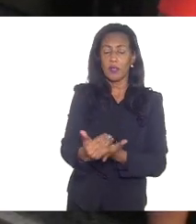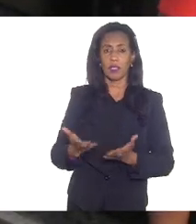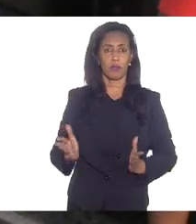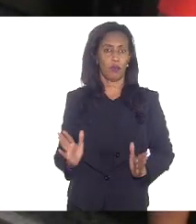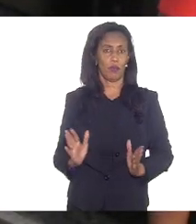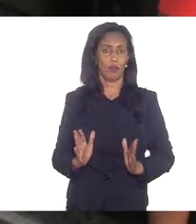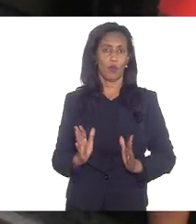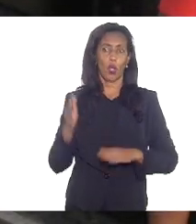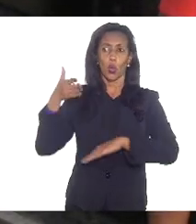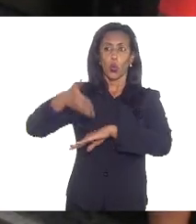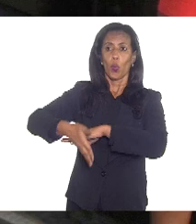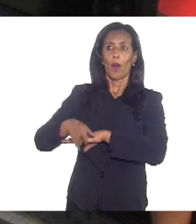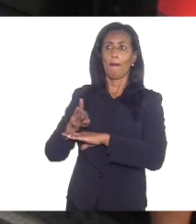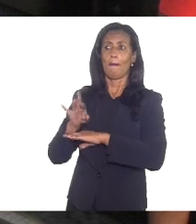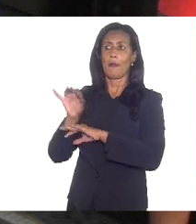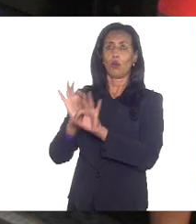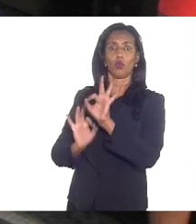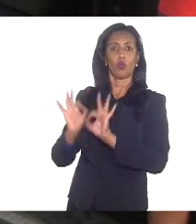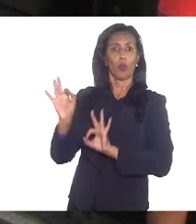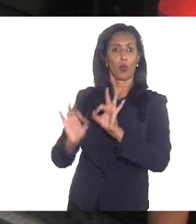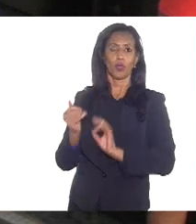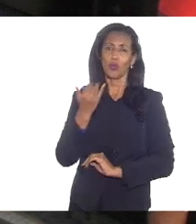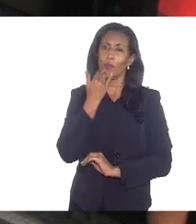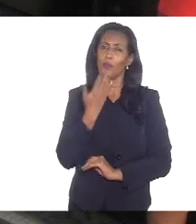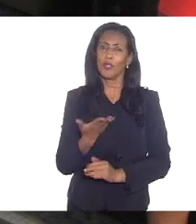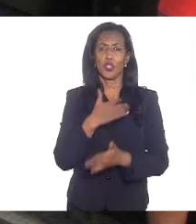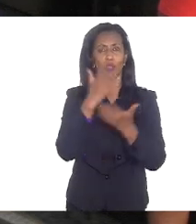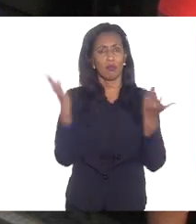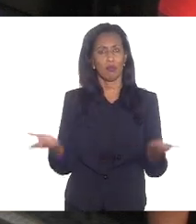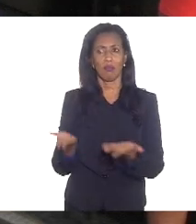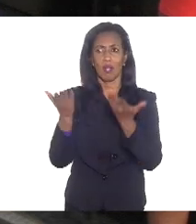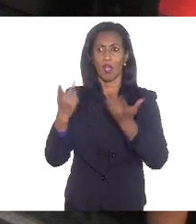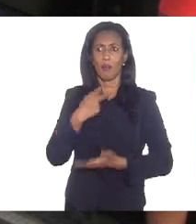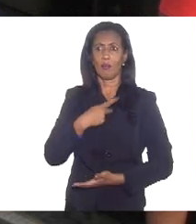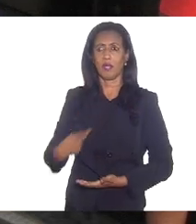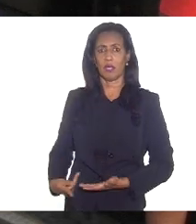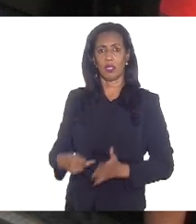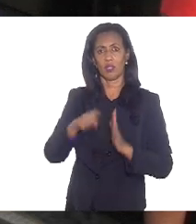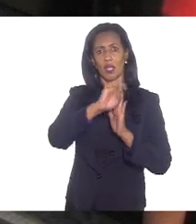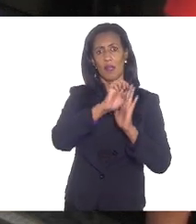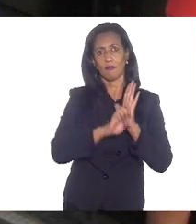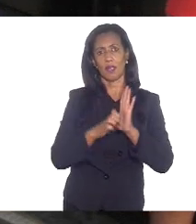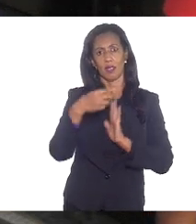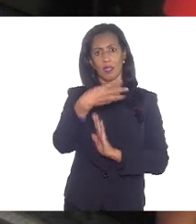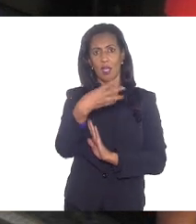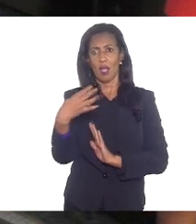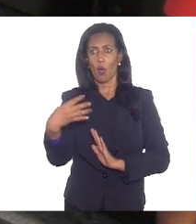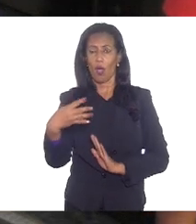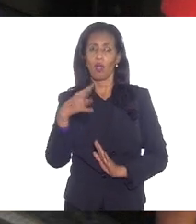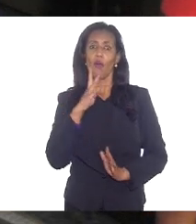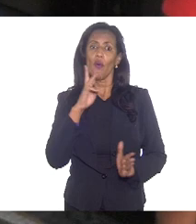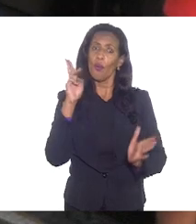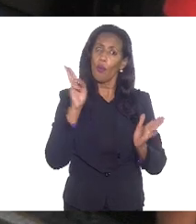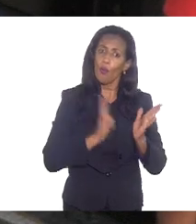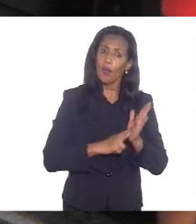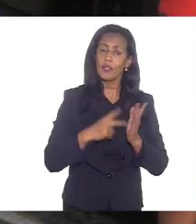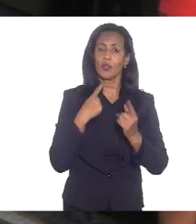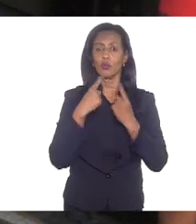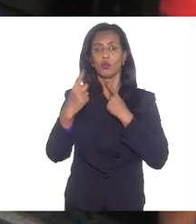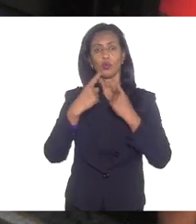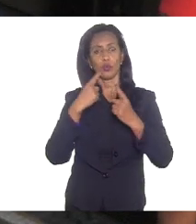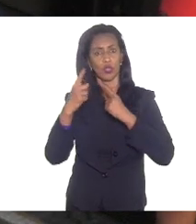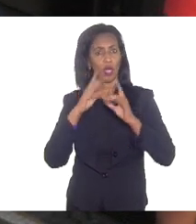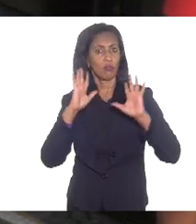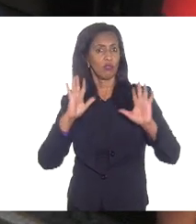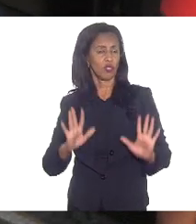né? Não entra no mérito do projeto. Então, eu queria fazer um apelo à Vossa Excelência em relação a essa emenda 34, reconhecendo o diálogo que vem